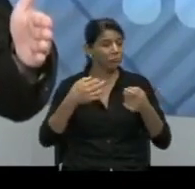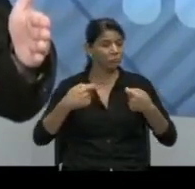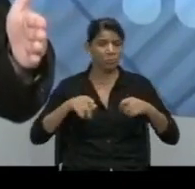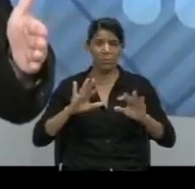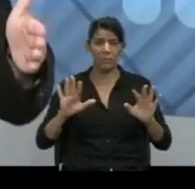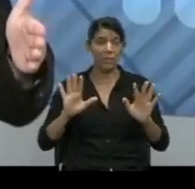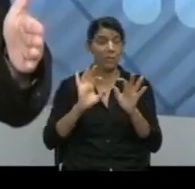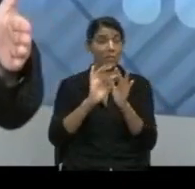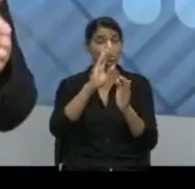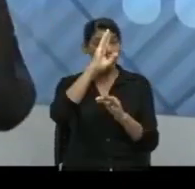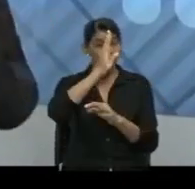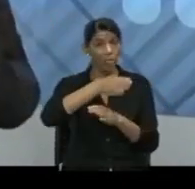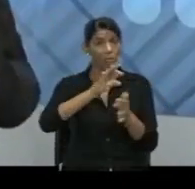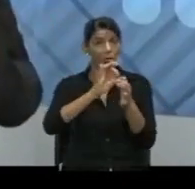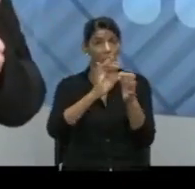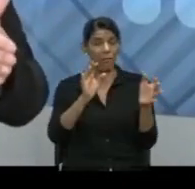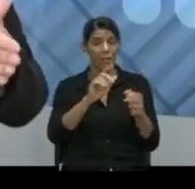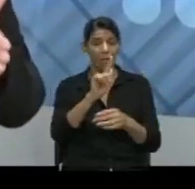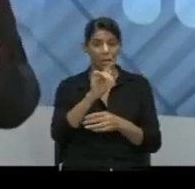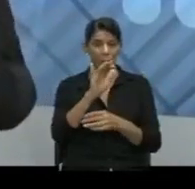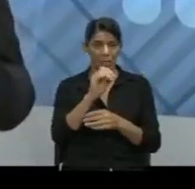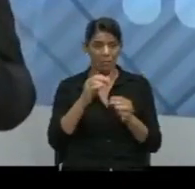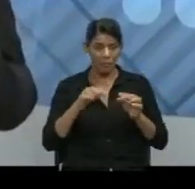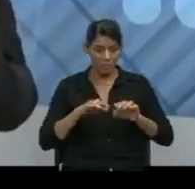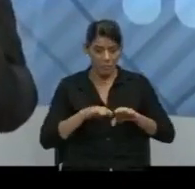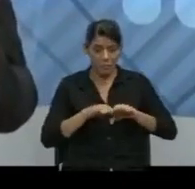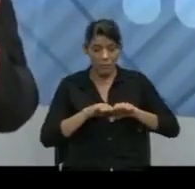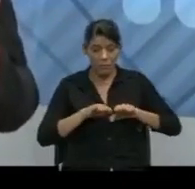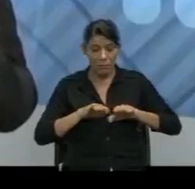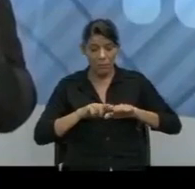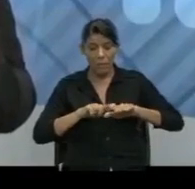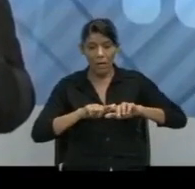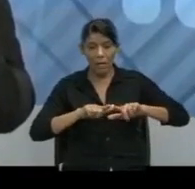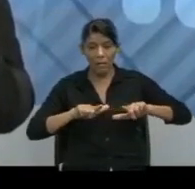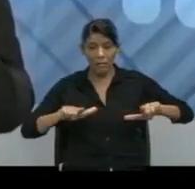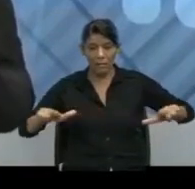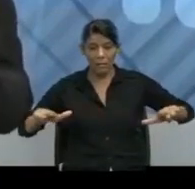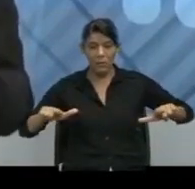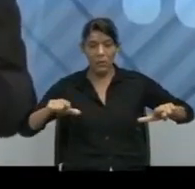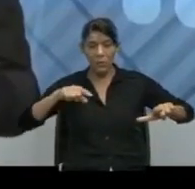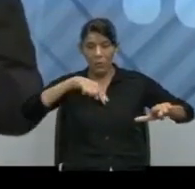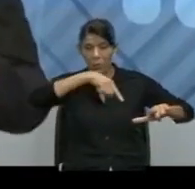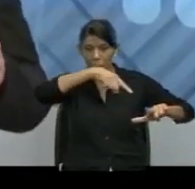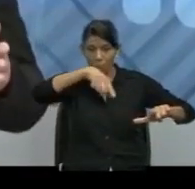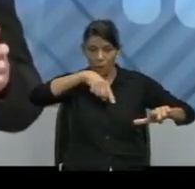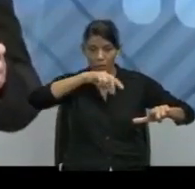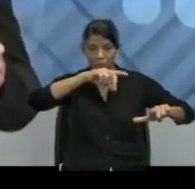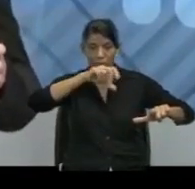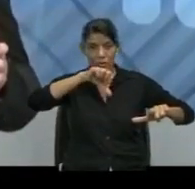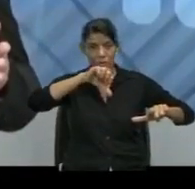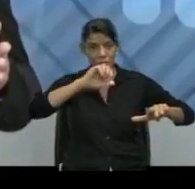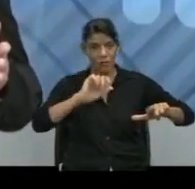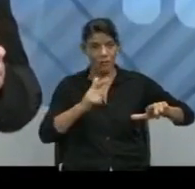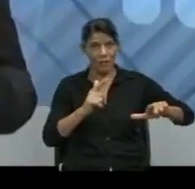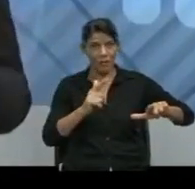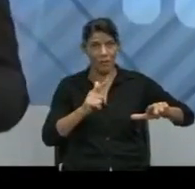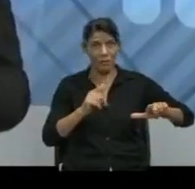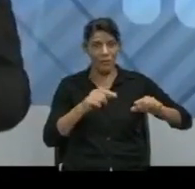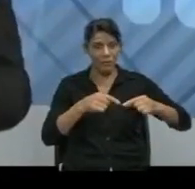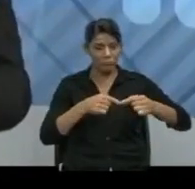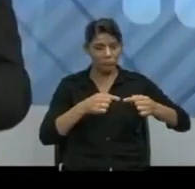gabarito, ok? Verificar se ele está ortogonal, no plano ortogonal com um ângulo de 90 graus. Solto a prumada de